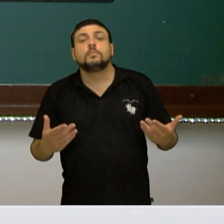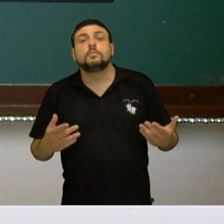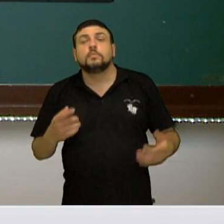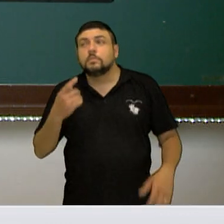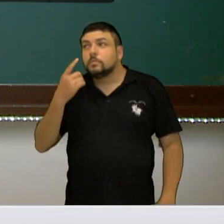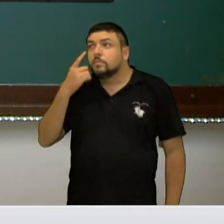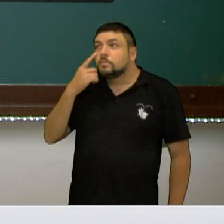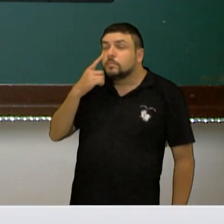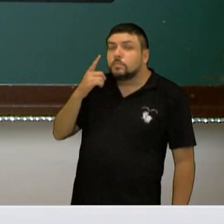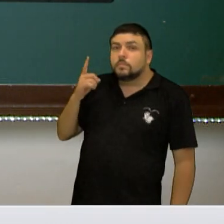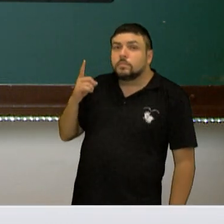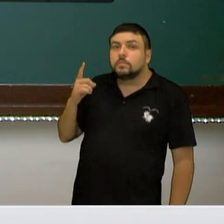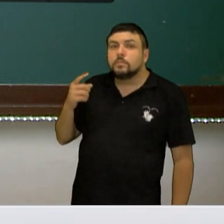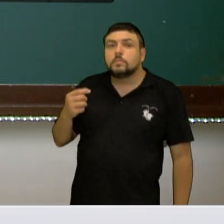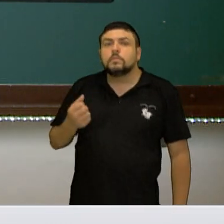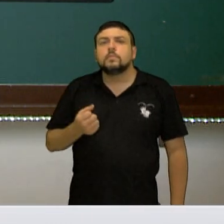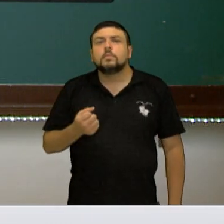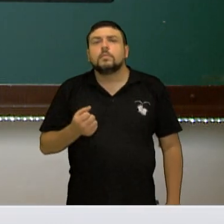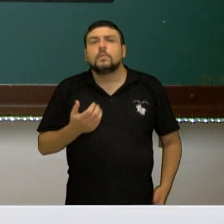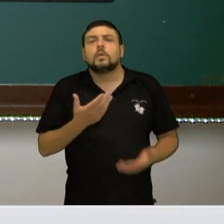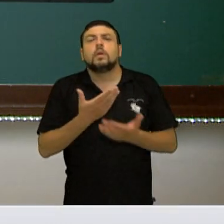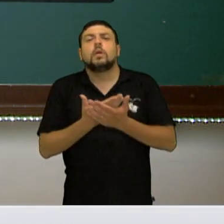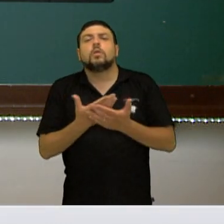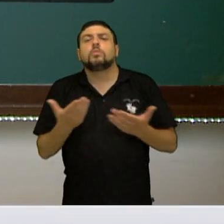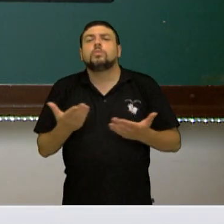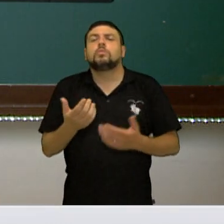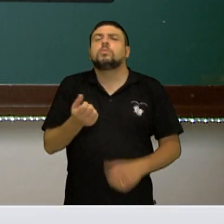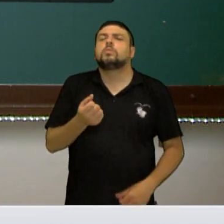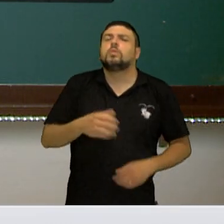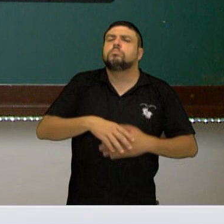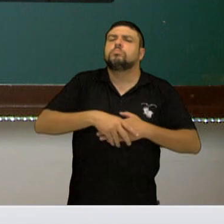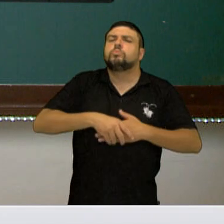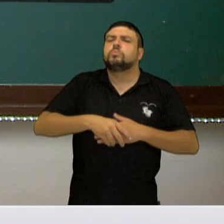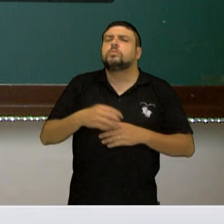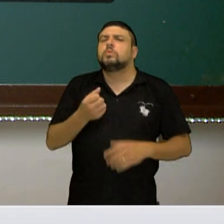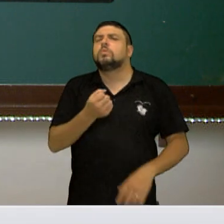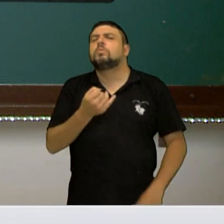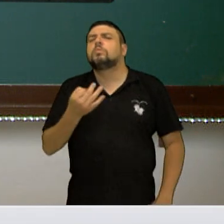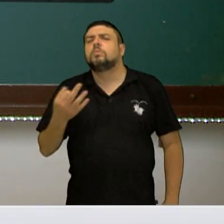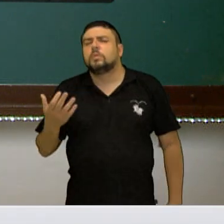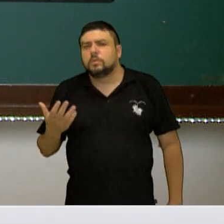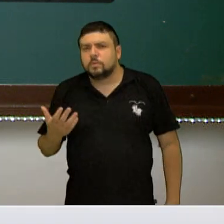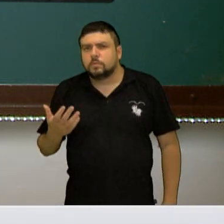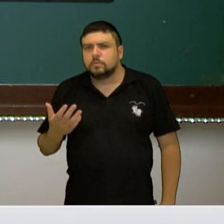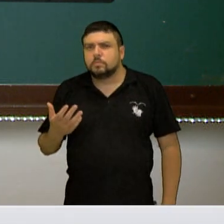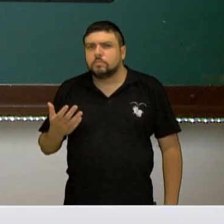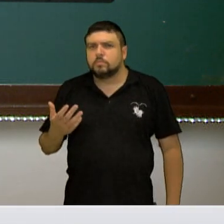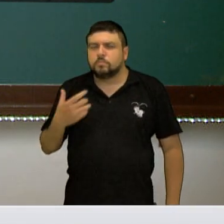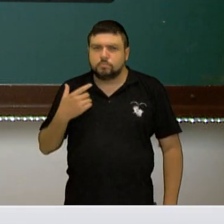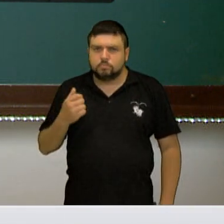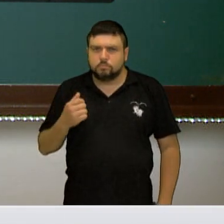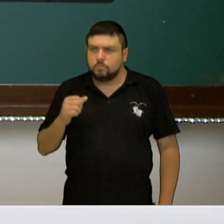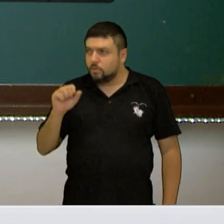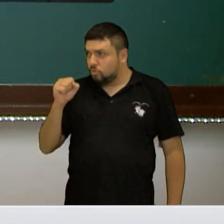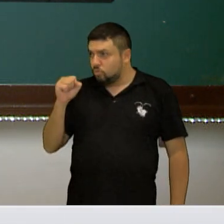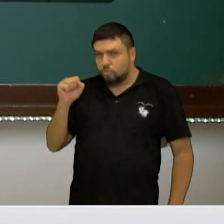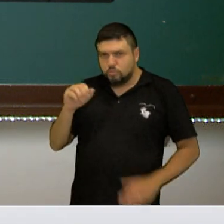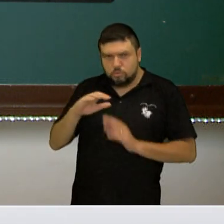É quantos cumprimentos nós vimos nesta aula. Nós temos alguns ali, né? Temos 8. Será que desses 8 a gente trabalhou na